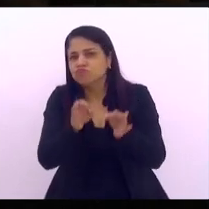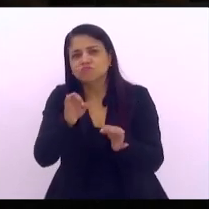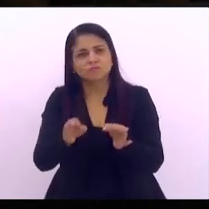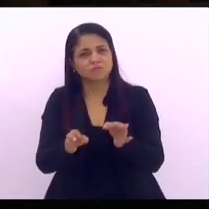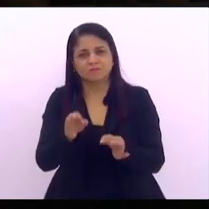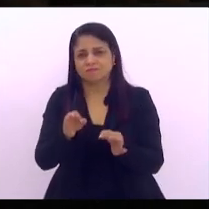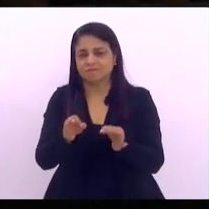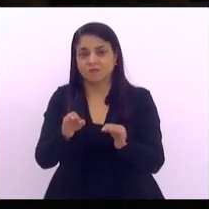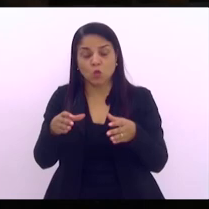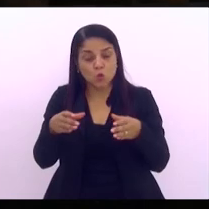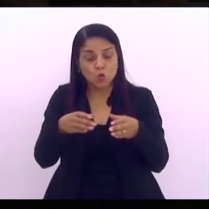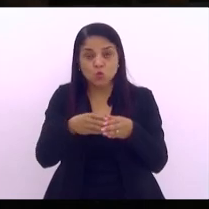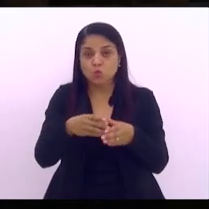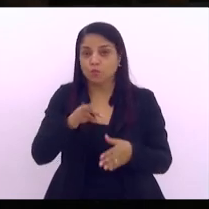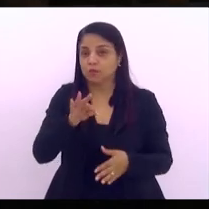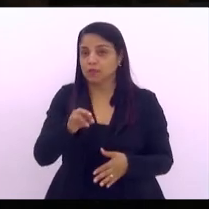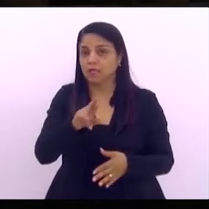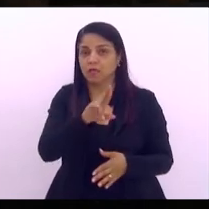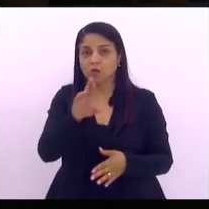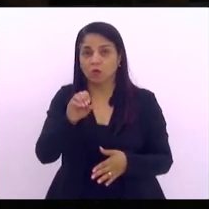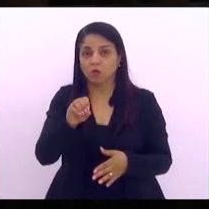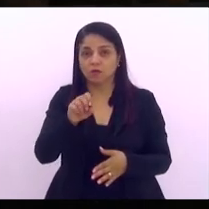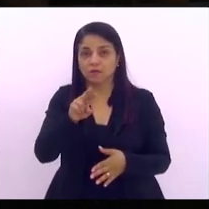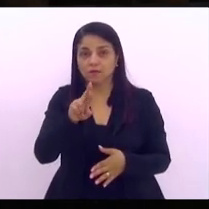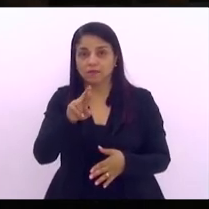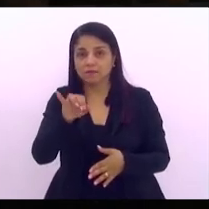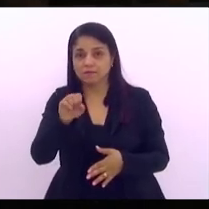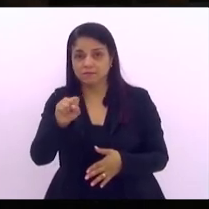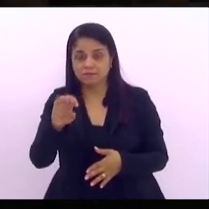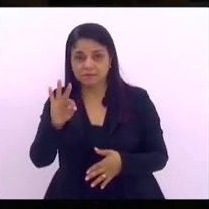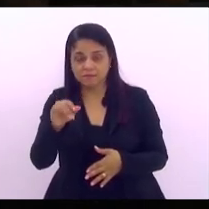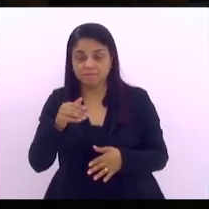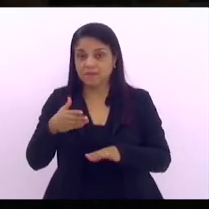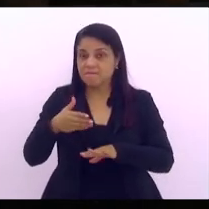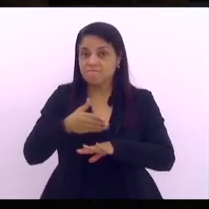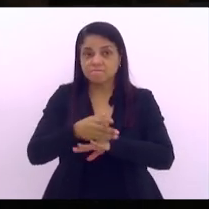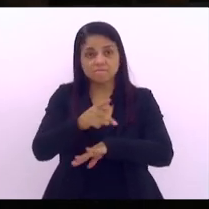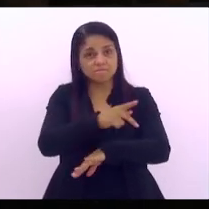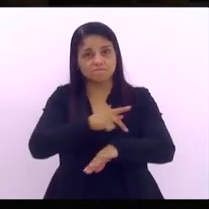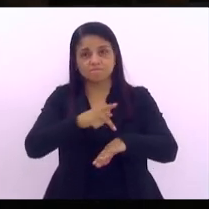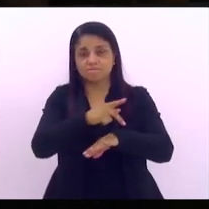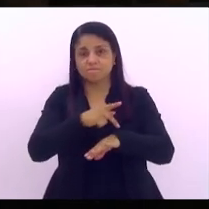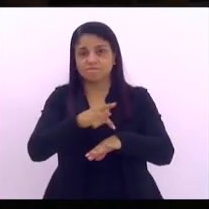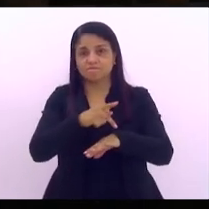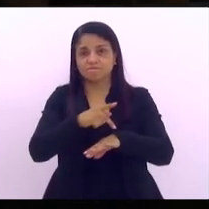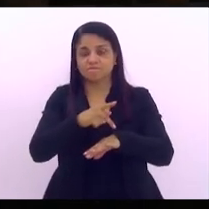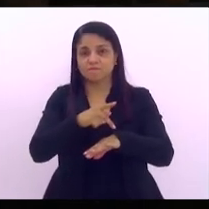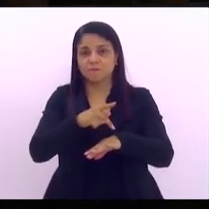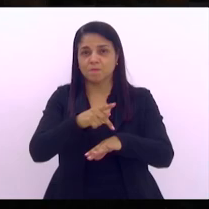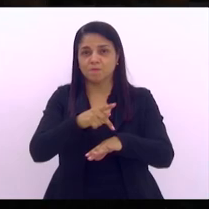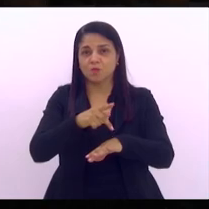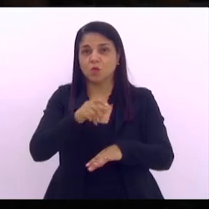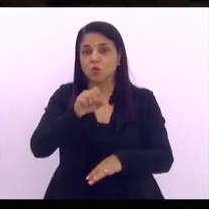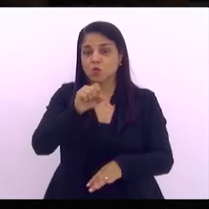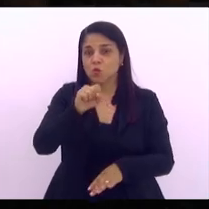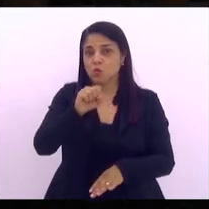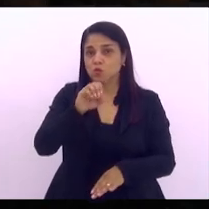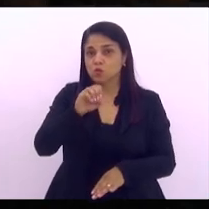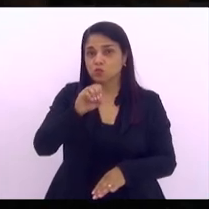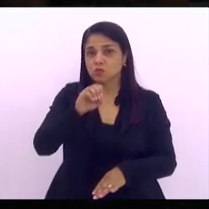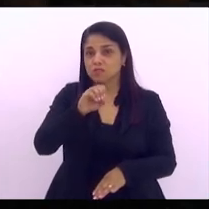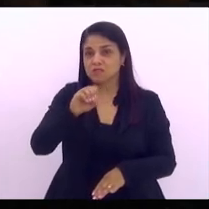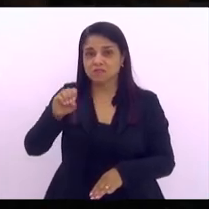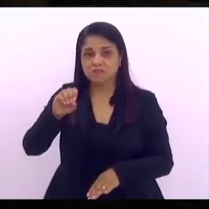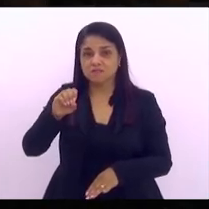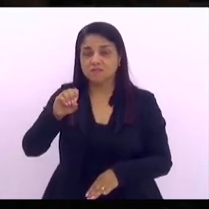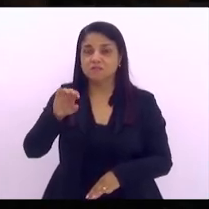um grupo terrorista invadir um país e promover, quiçá, já 800